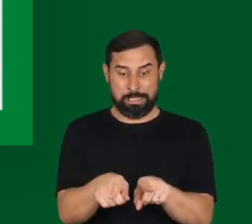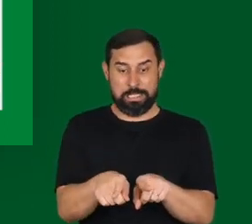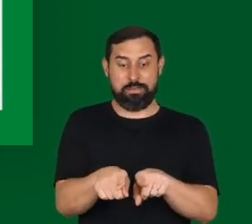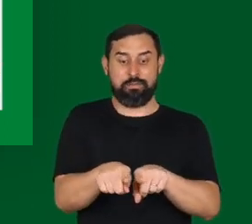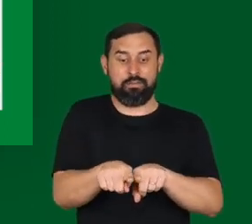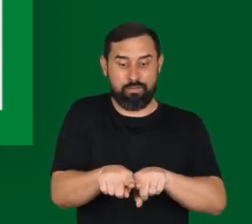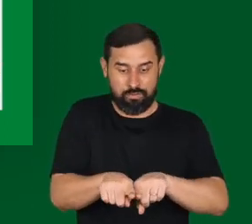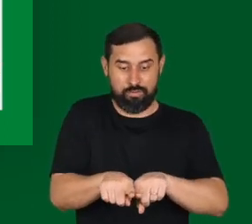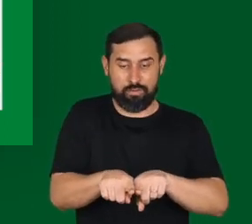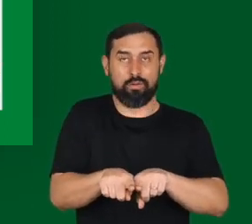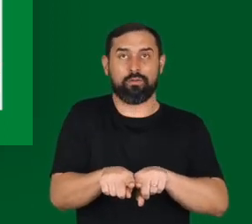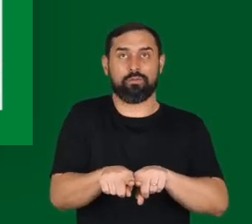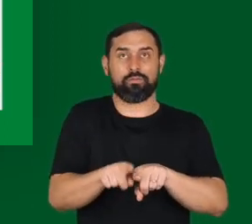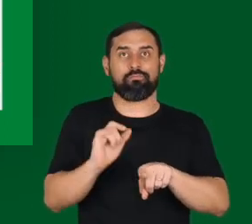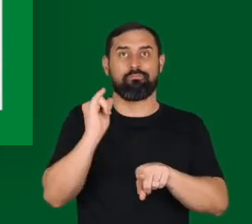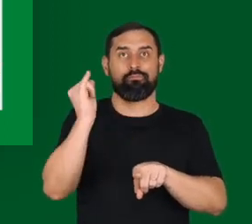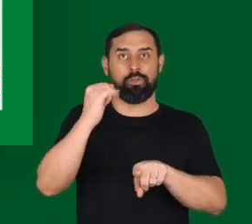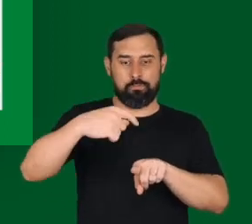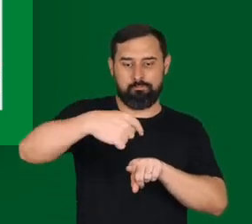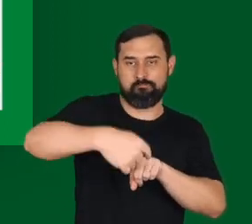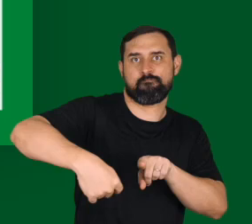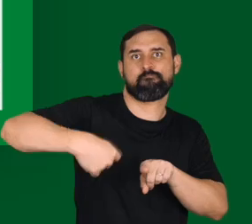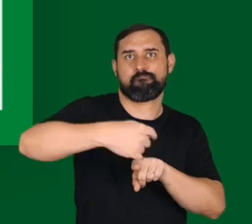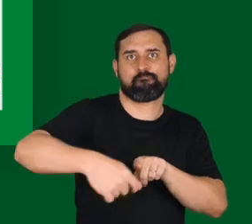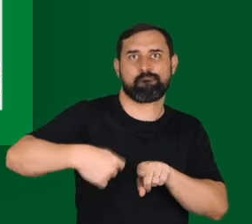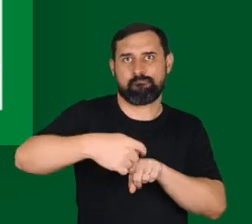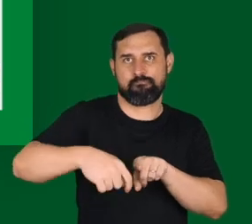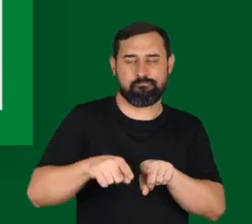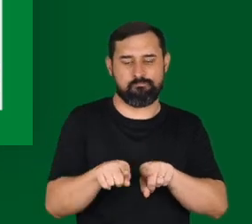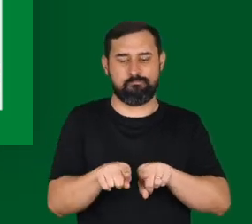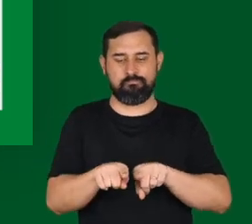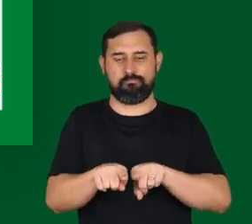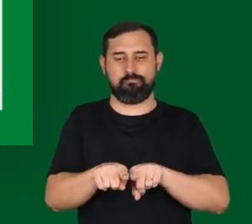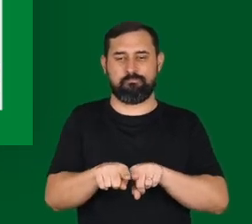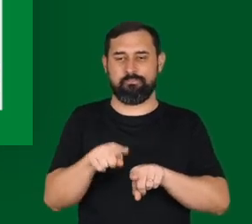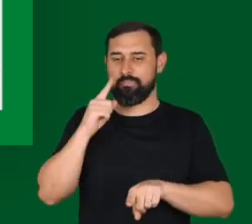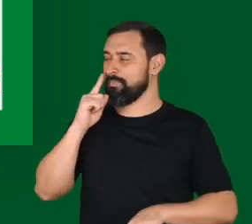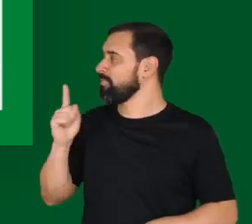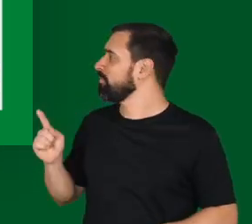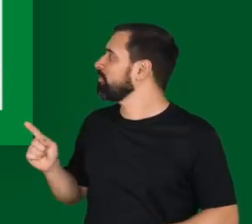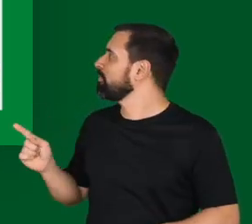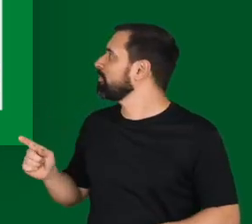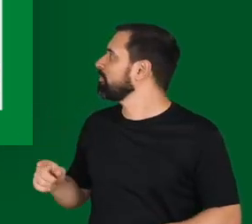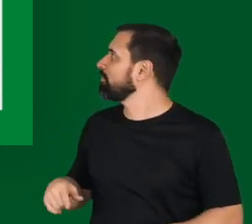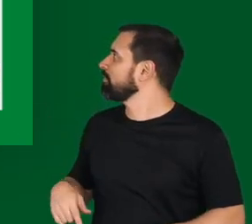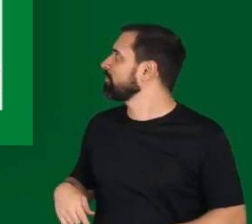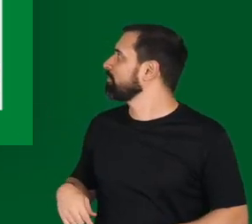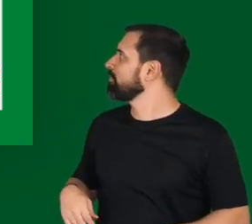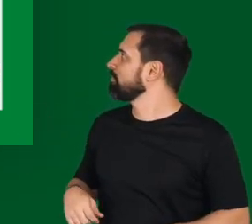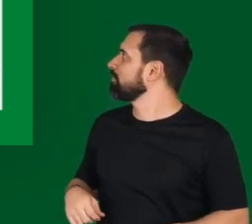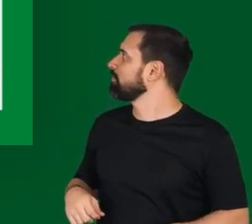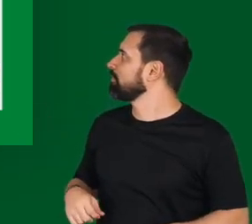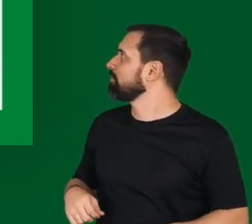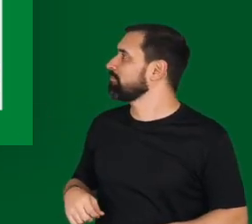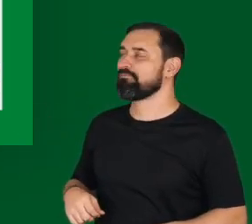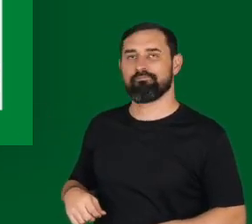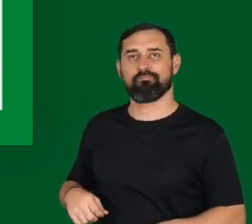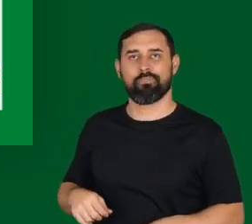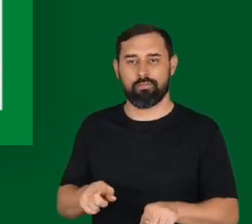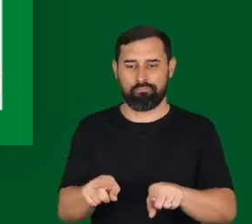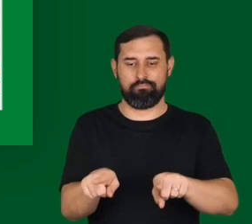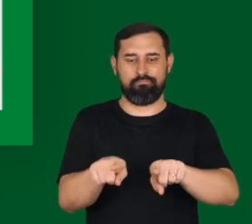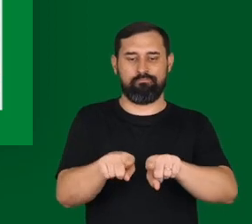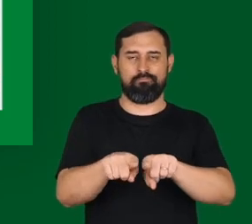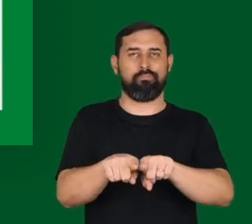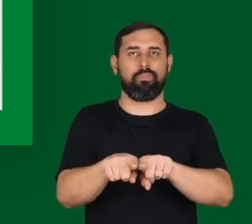o lado. Quando a gente faz essa aproximação dos pés, né, amarrando aí uma atadura levemente, a